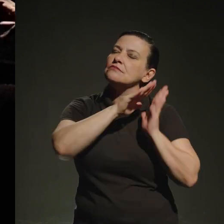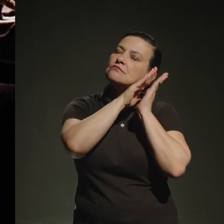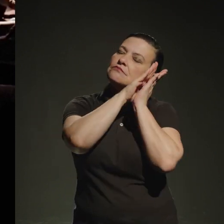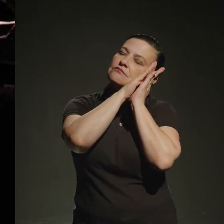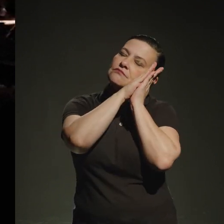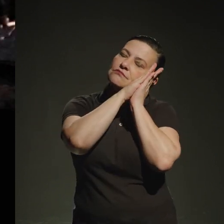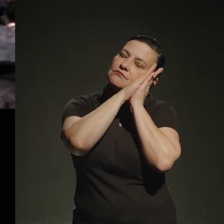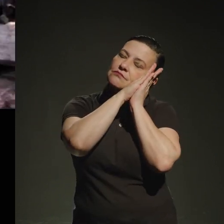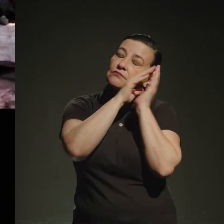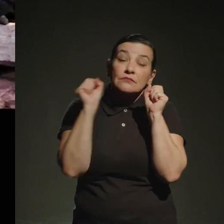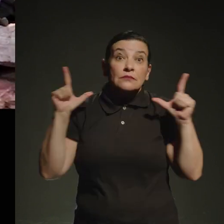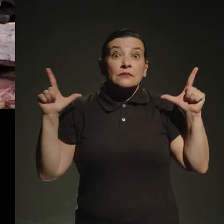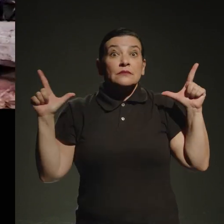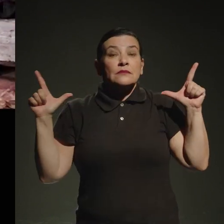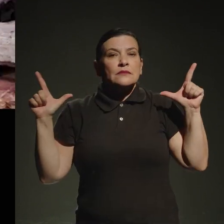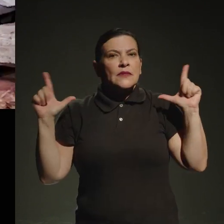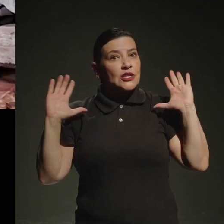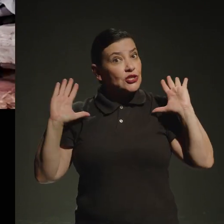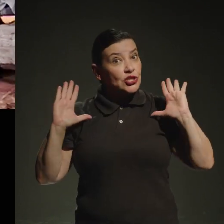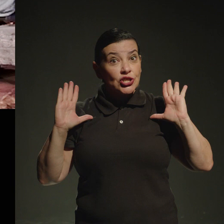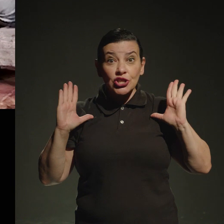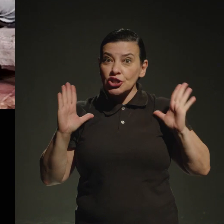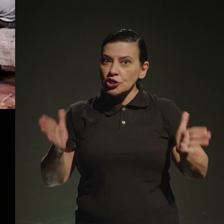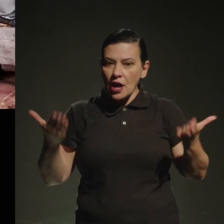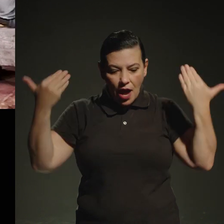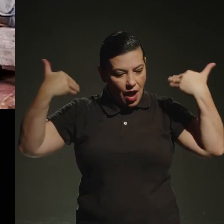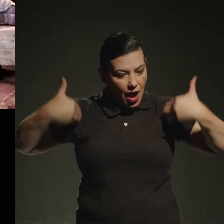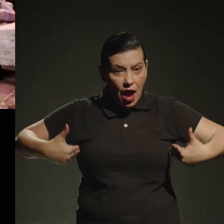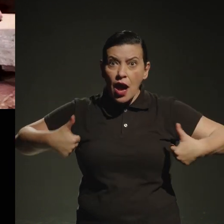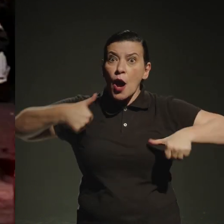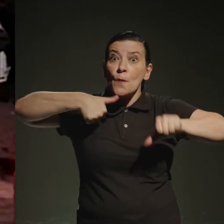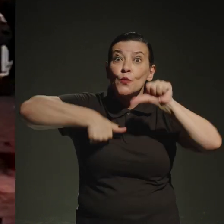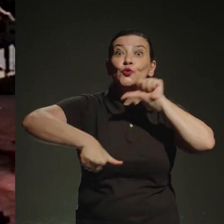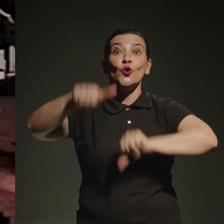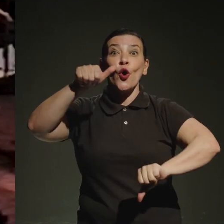já está transformado no Homem da Mancha. Ele acorda de repente.